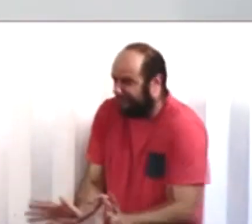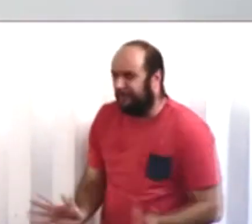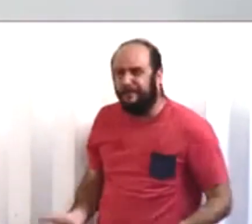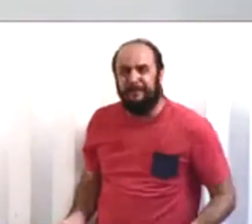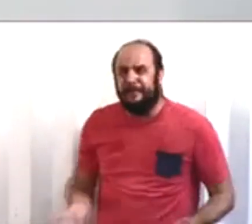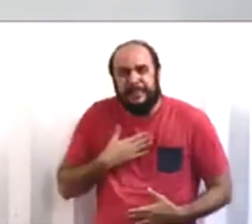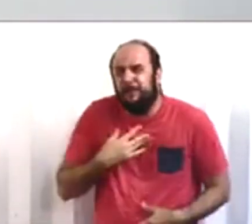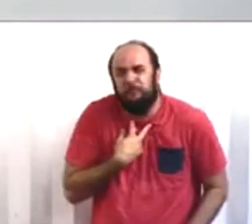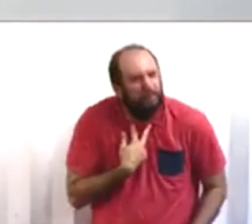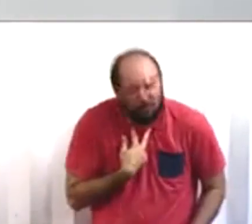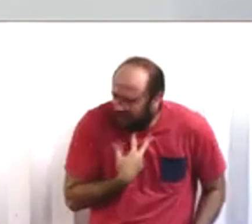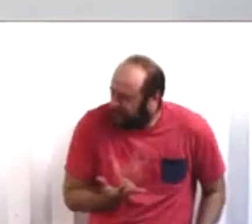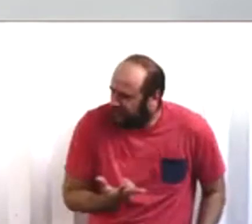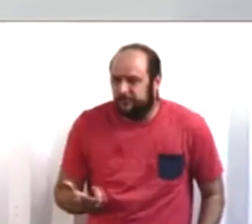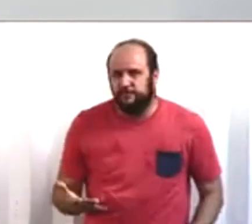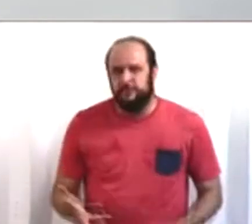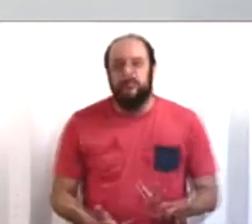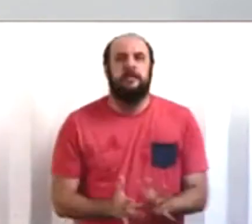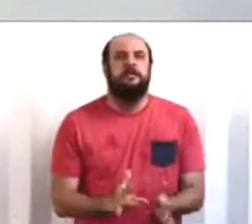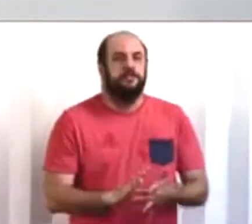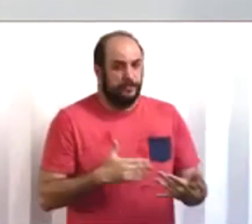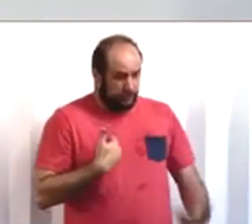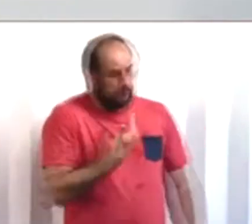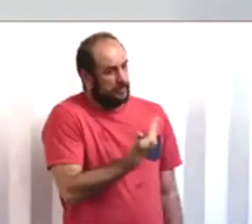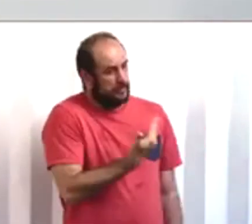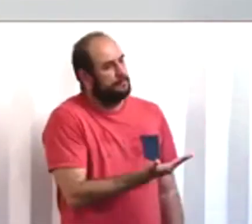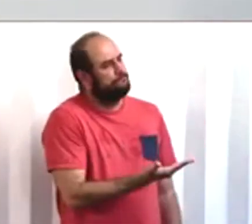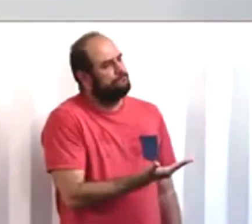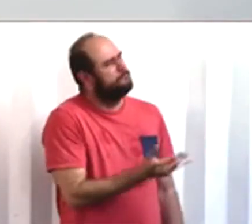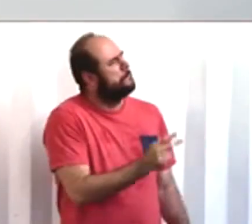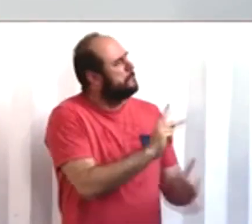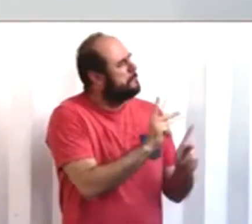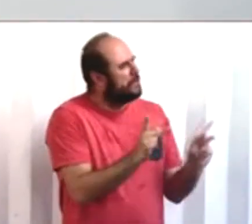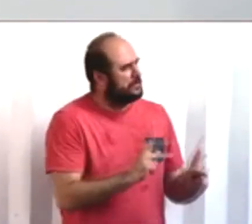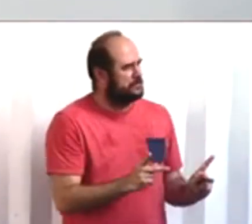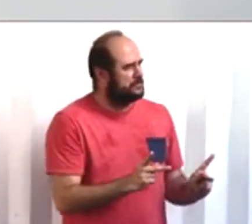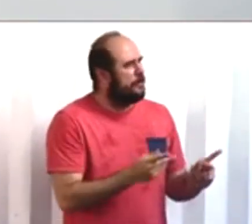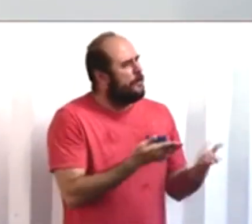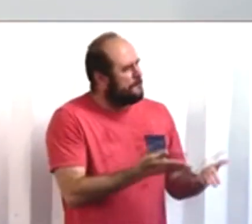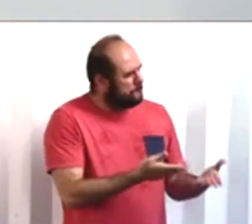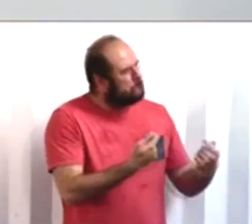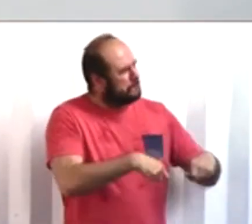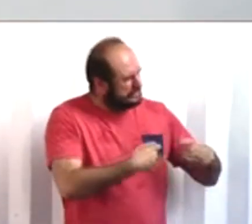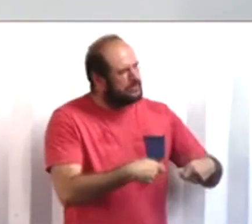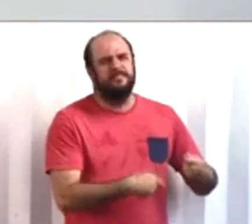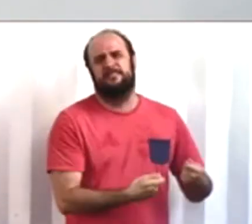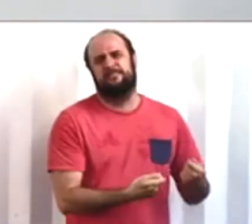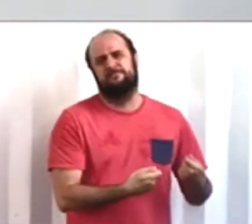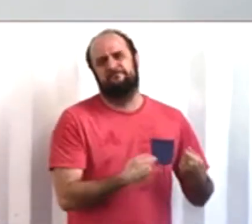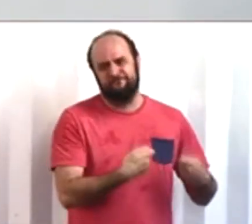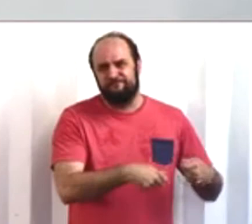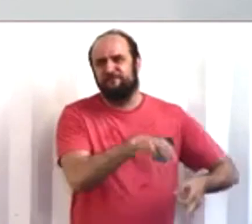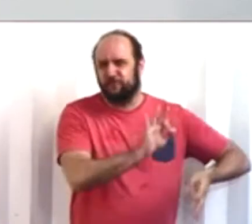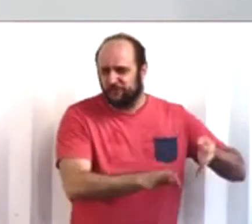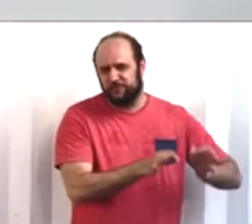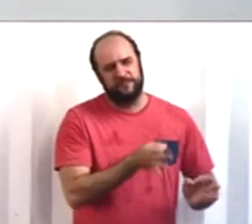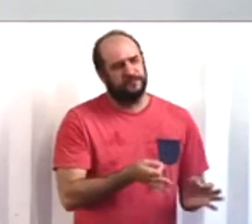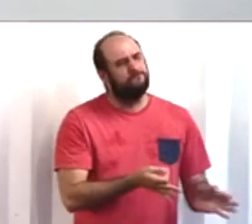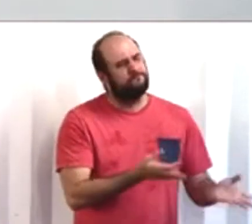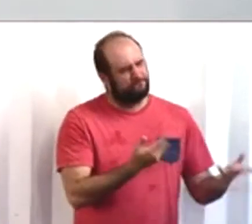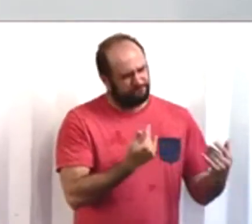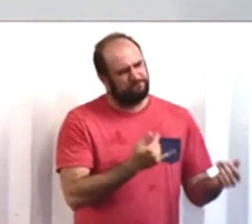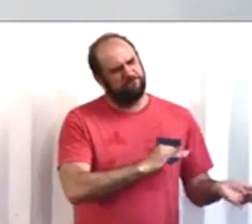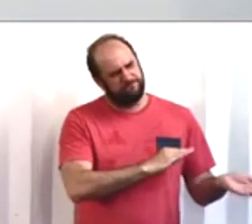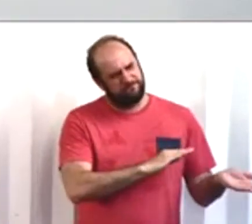posso. E Jesus disse, faz, João, faz, porque precisa se cumprir a justiça. Por